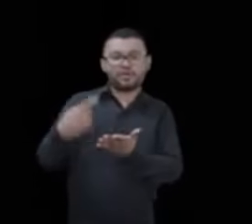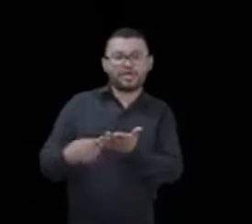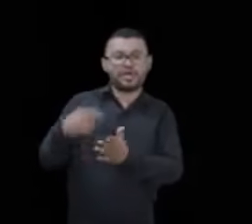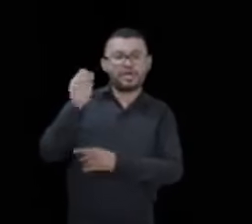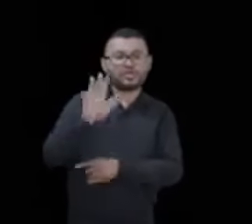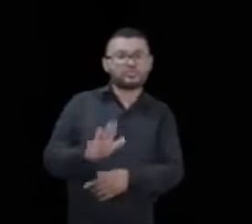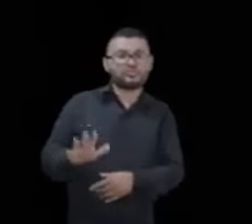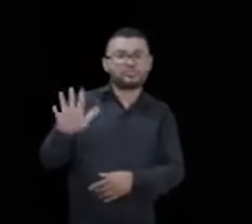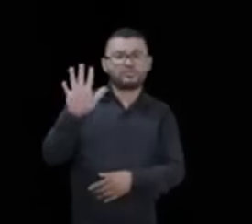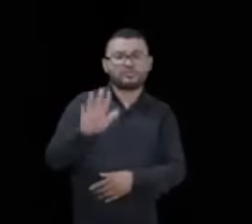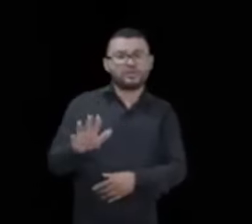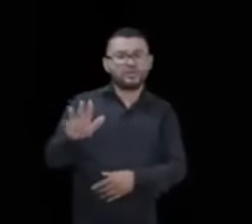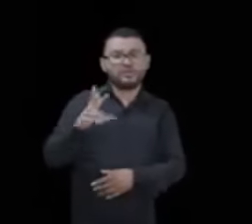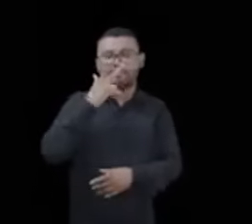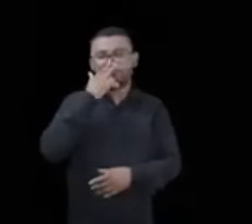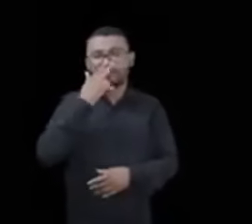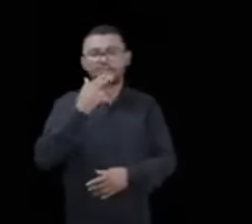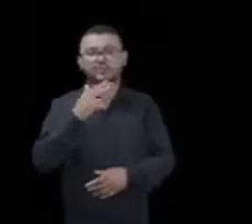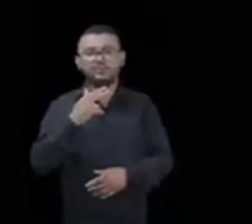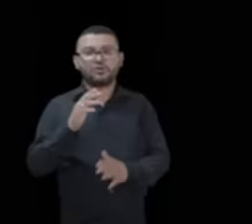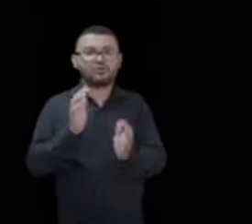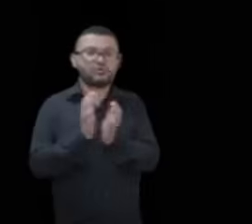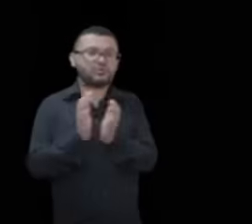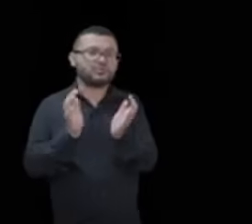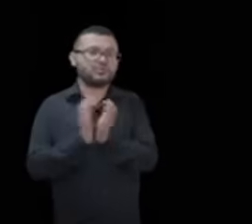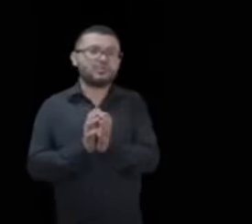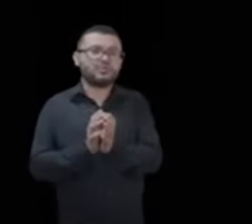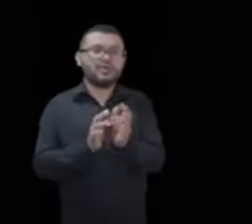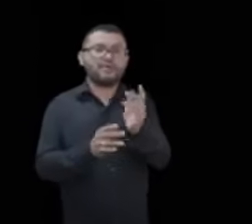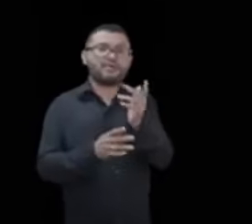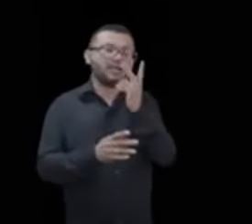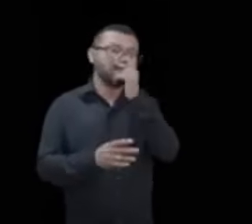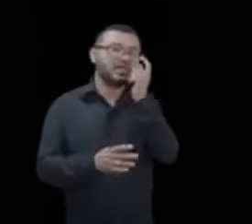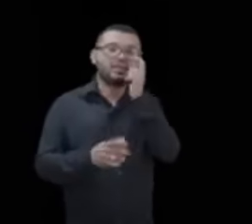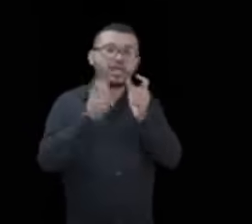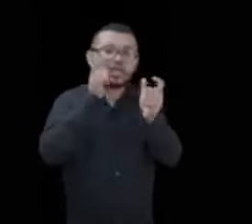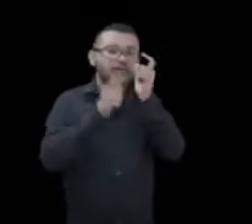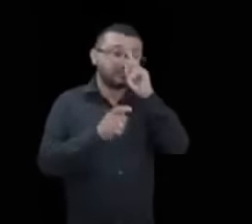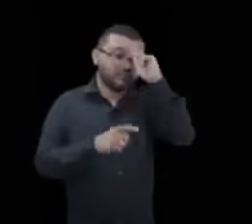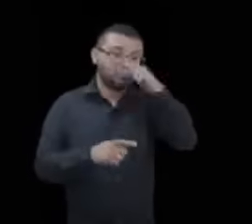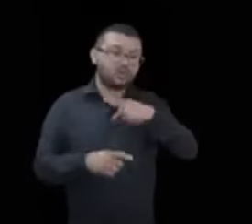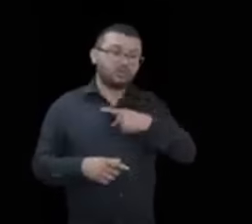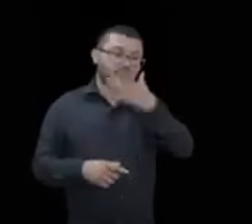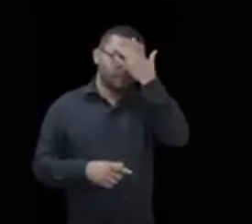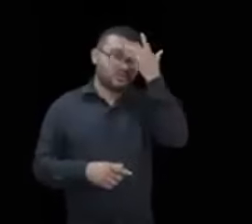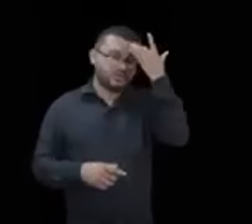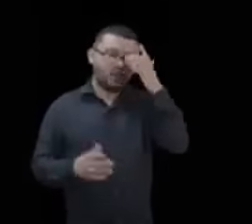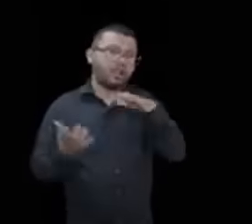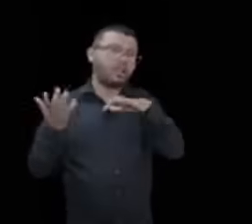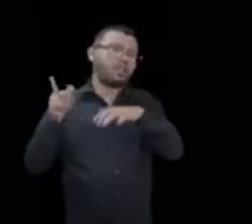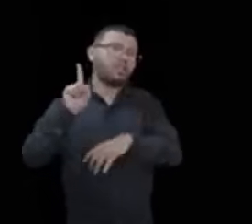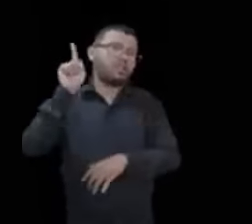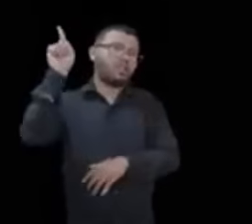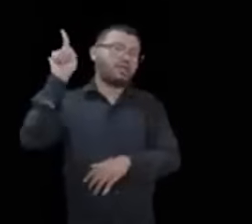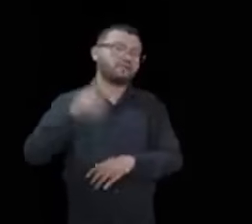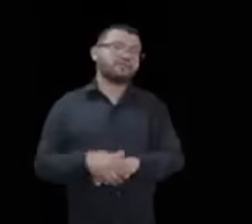nacional seja sucumbida diante do varejo e dos interesses pessoais que permeiam o Congresso Nacional.